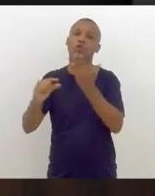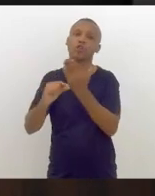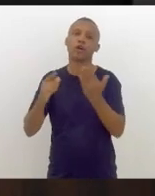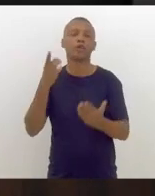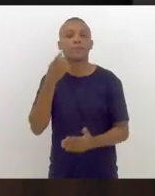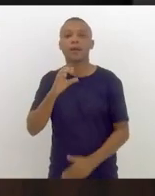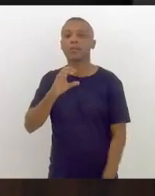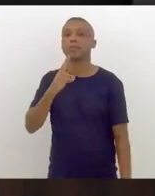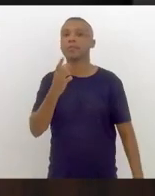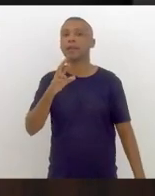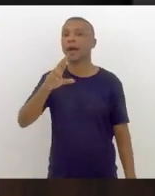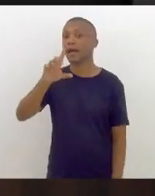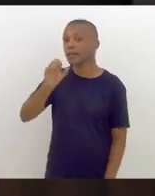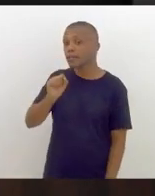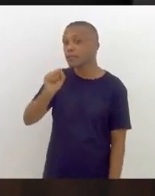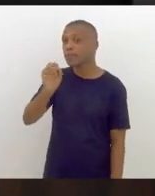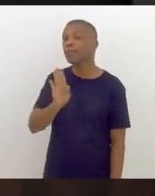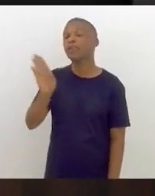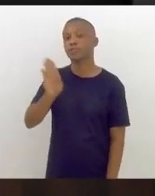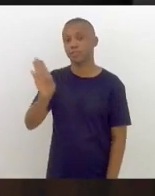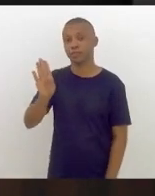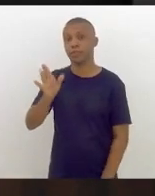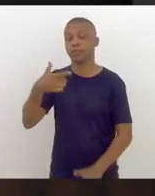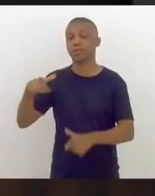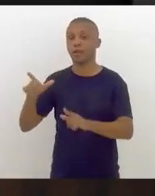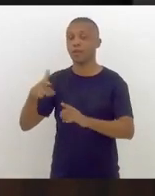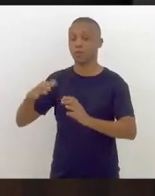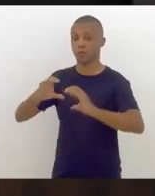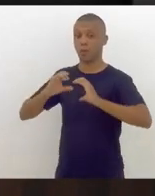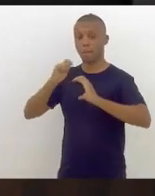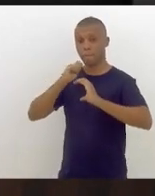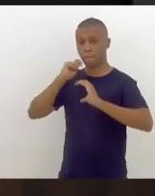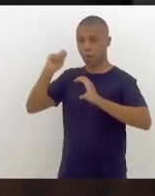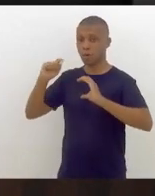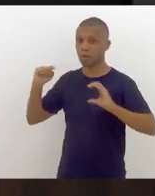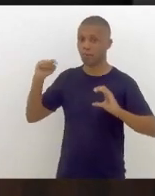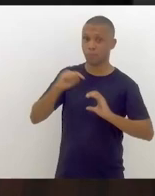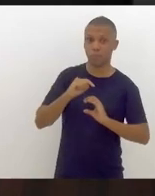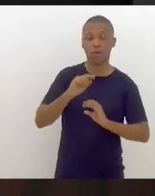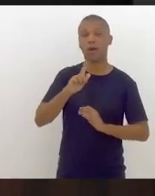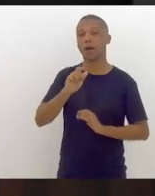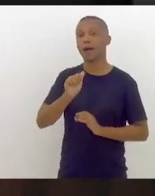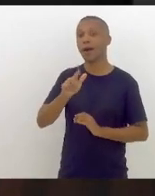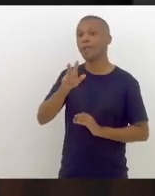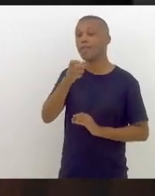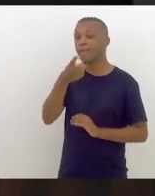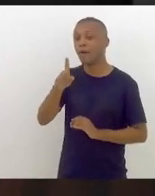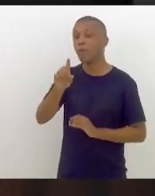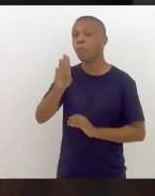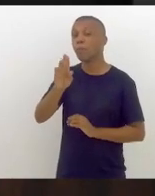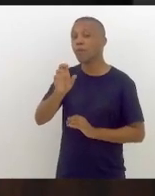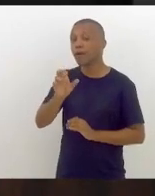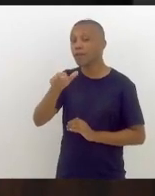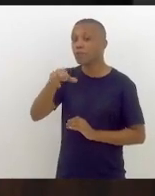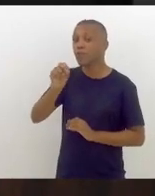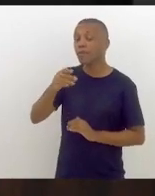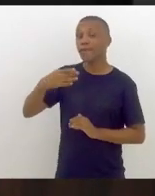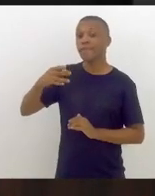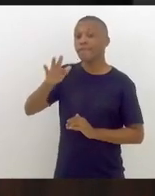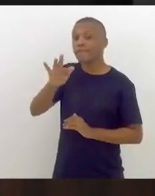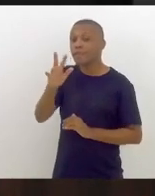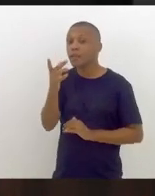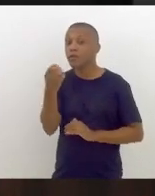ele consegue a medalha Tiradentes respectivo diploma ao senhor Carlos Eduardo dos Santos Galvão Bueno filho da comissão de normas